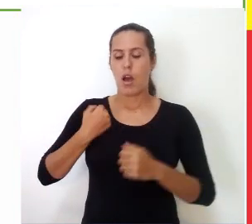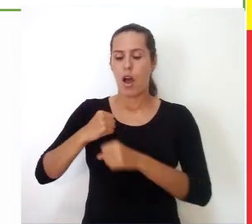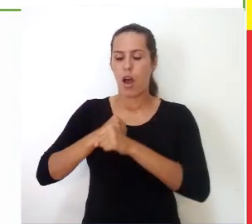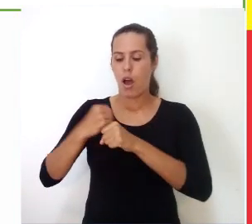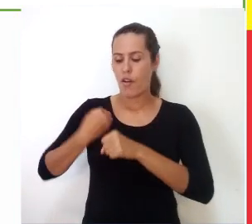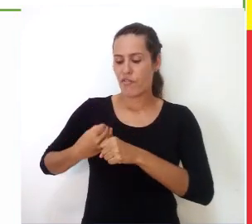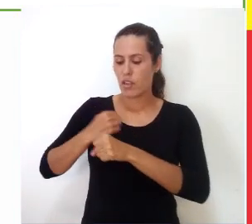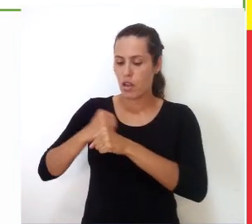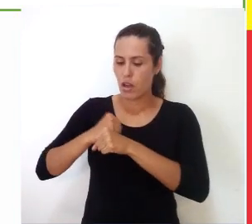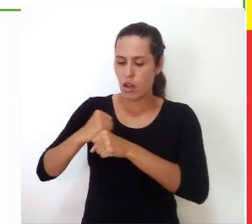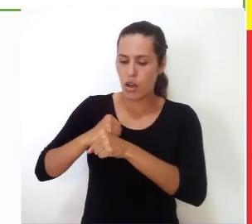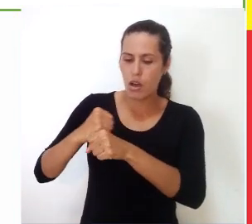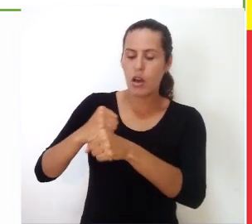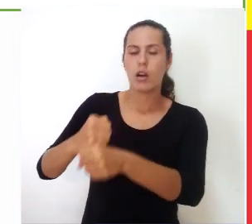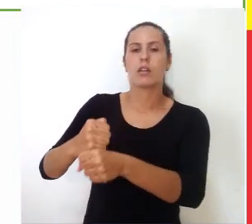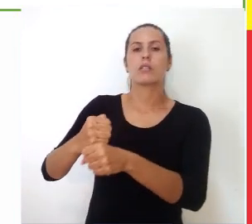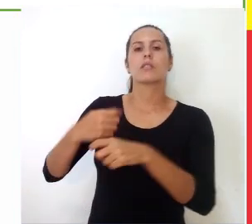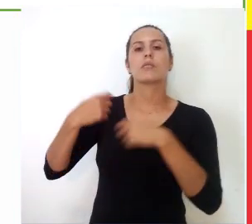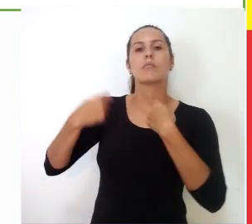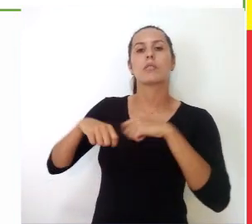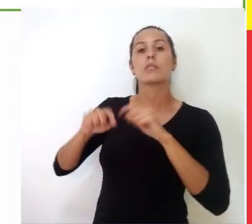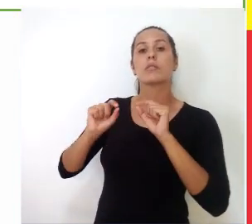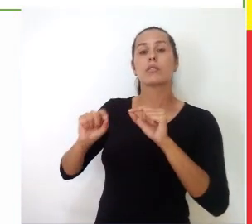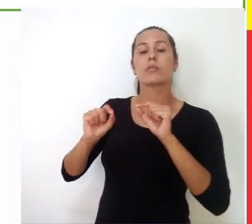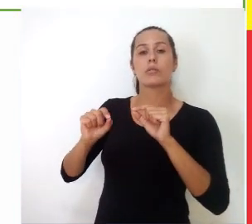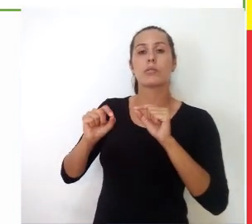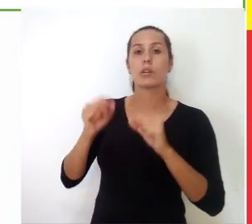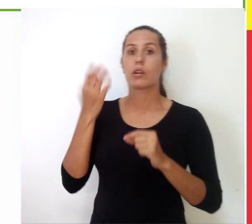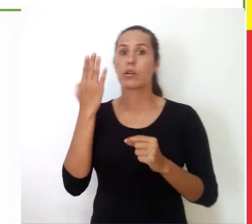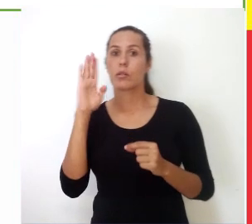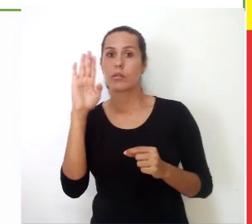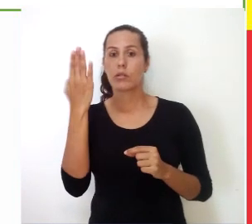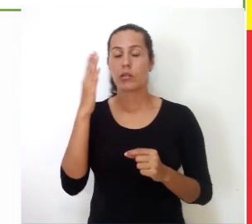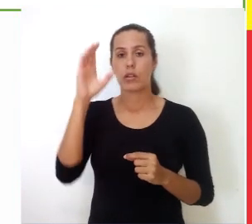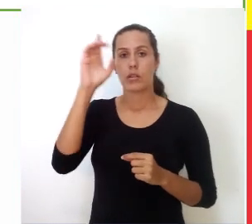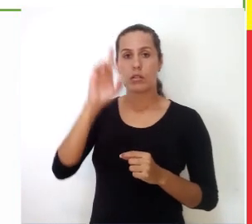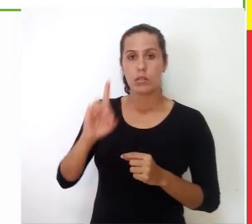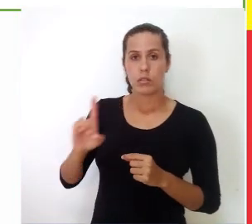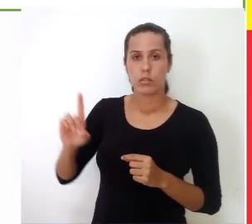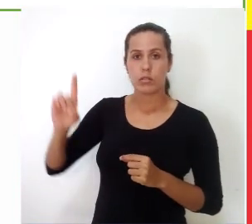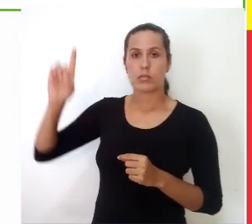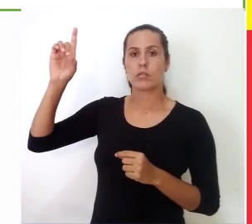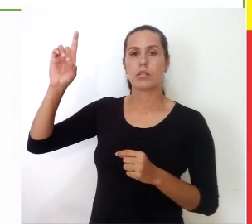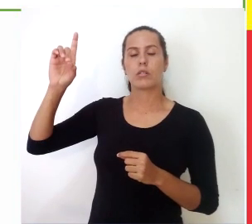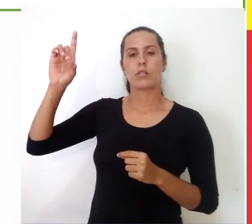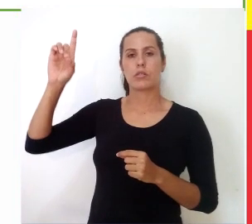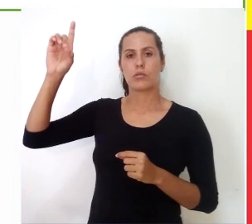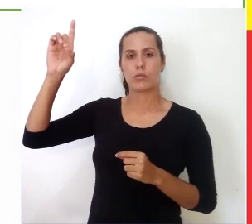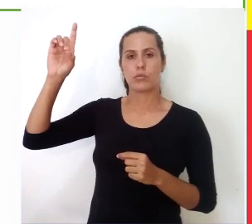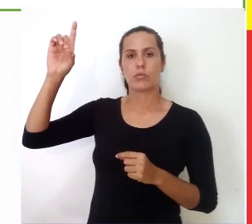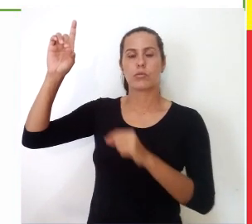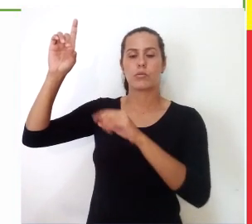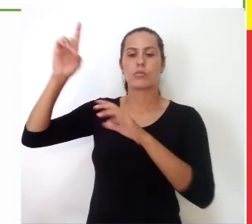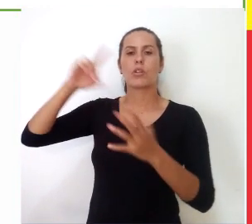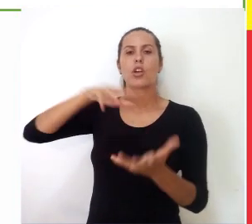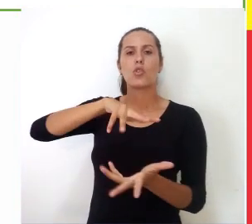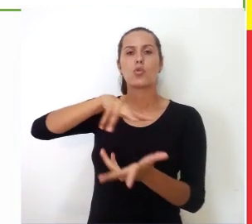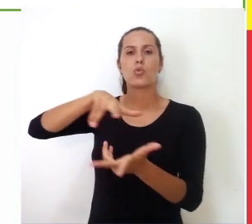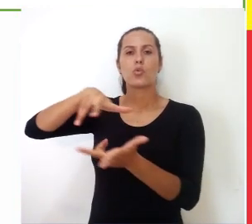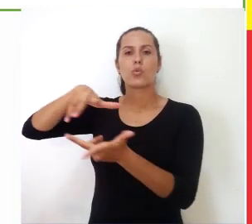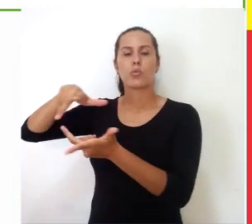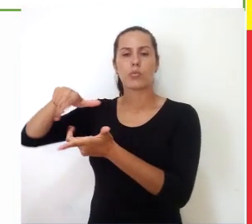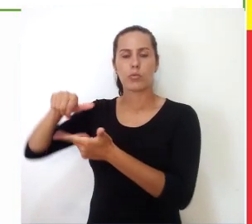devem ser o espelho de Deus aos olhos do mundo. 4, indígena, os